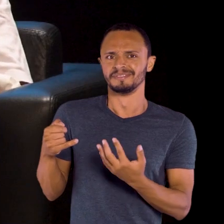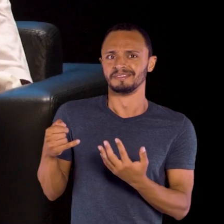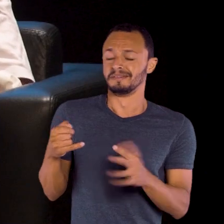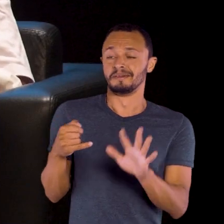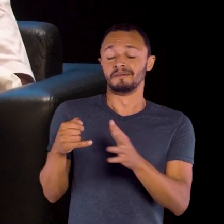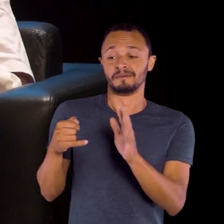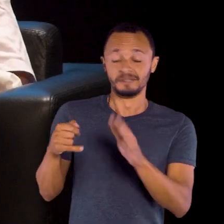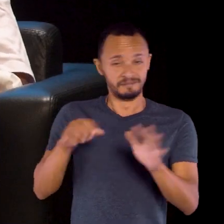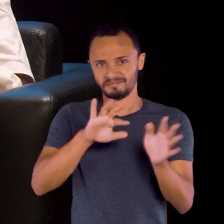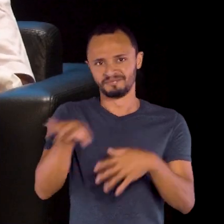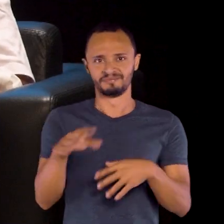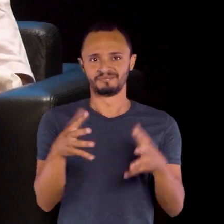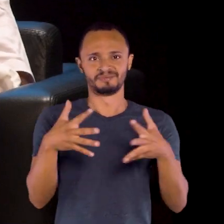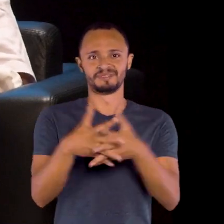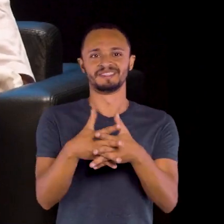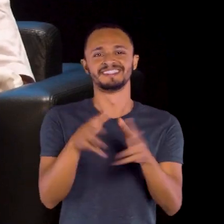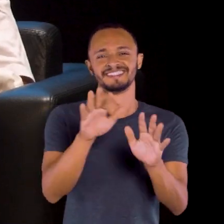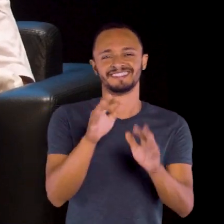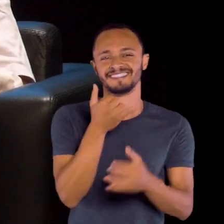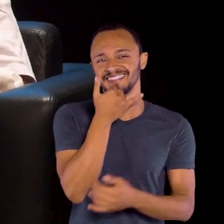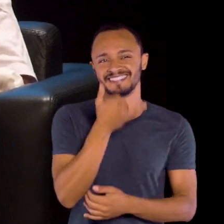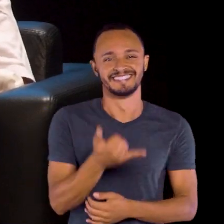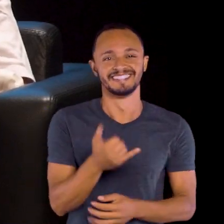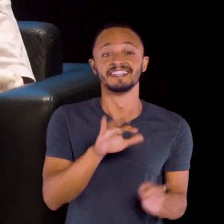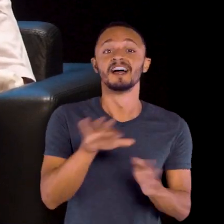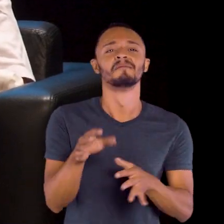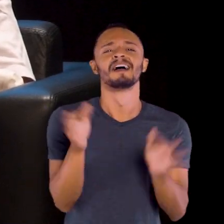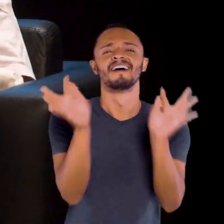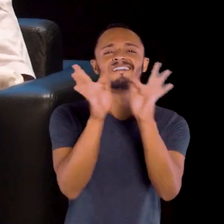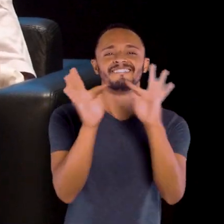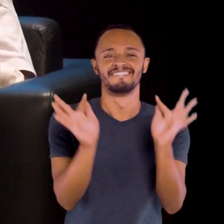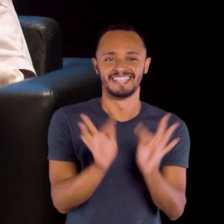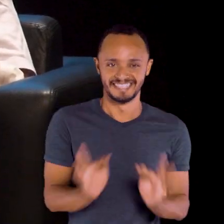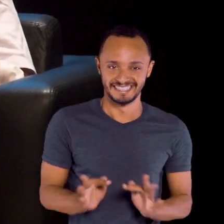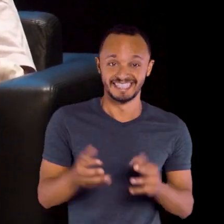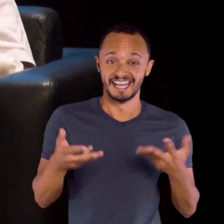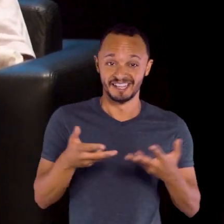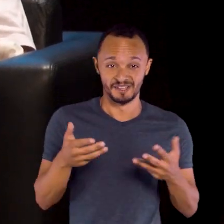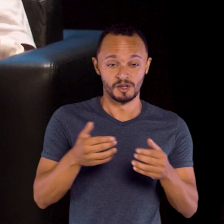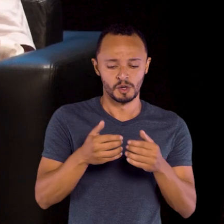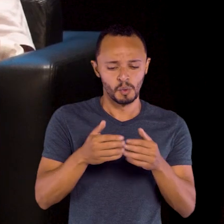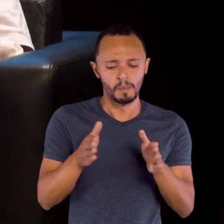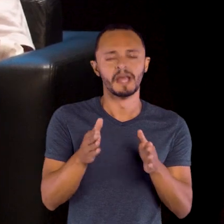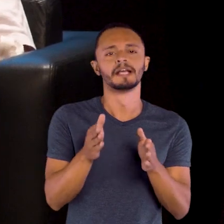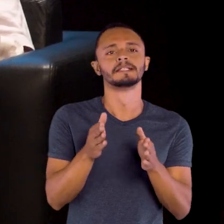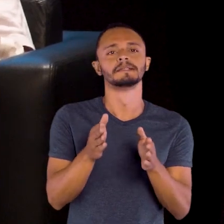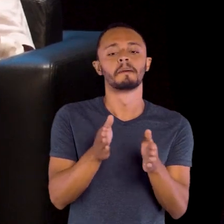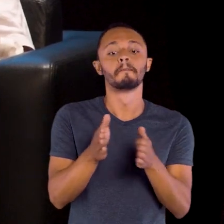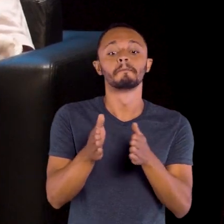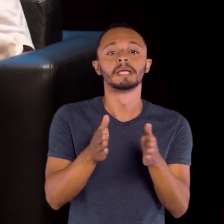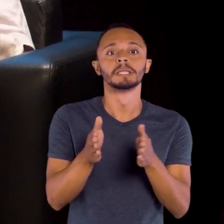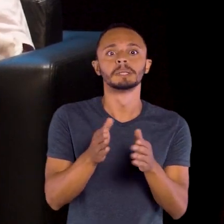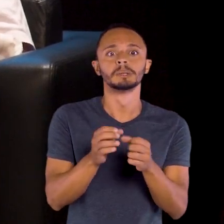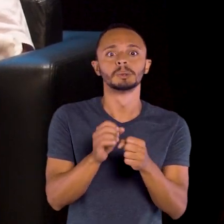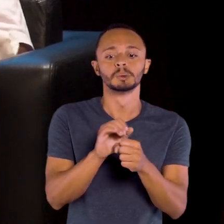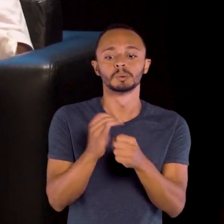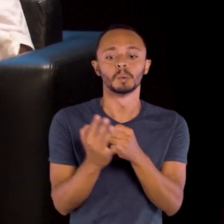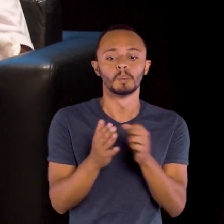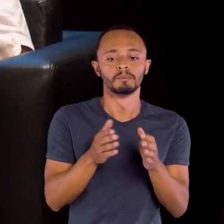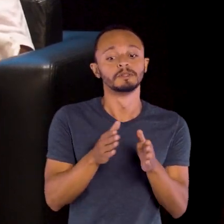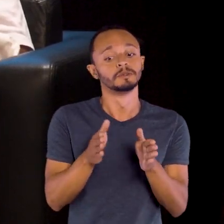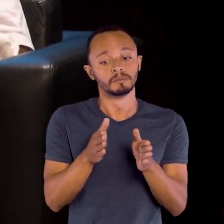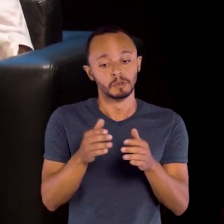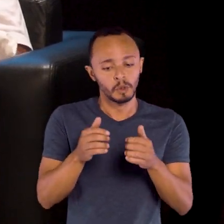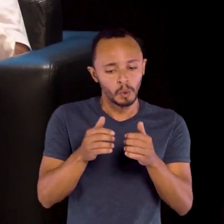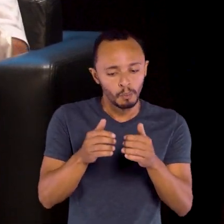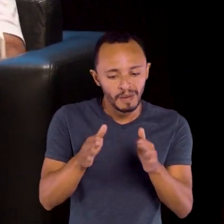Estranho. Então, hoje é uma alegria danada começar essa nova trajetória do Sempre